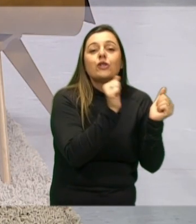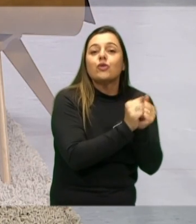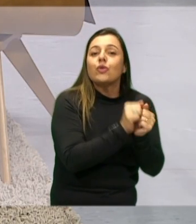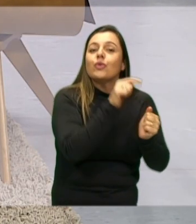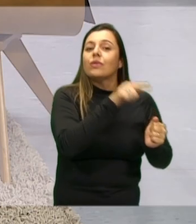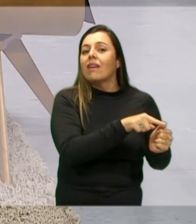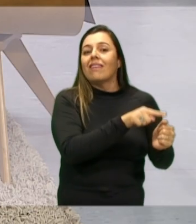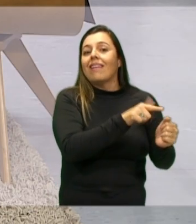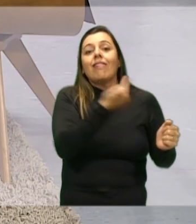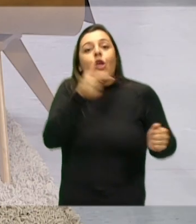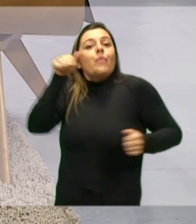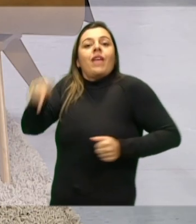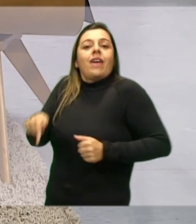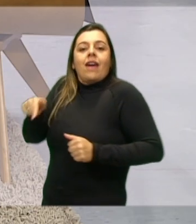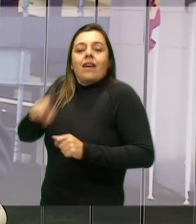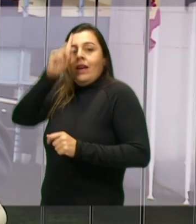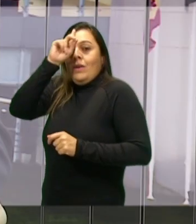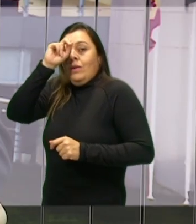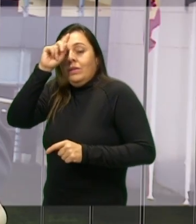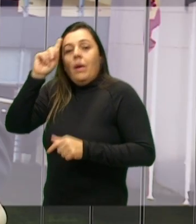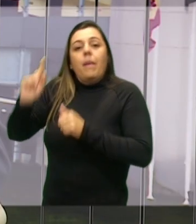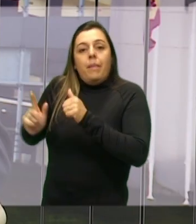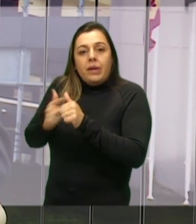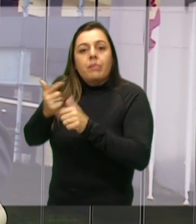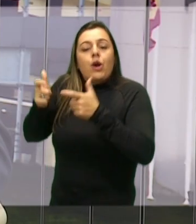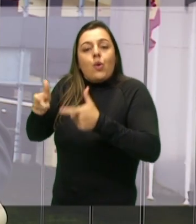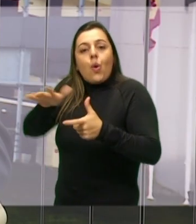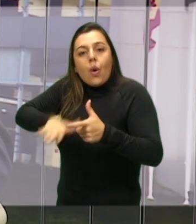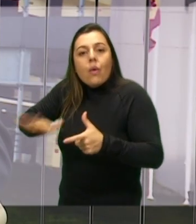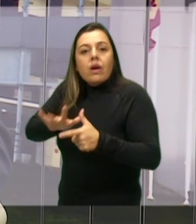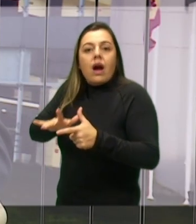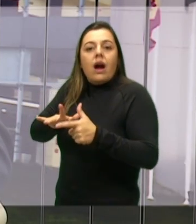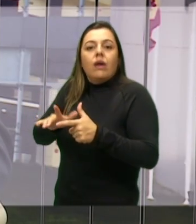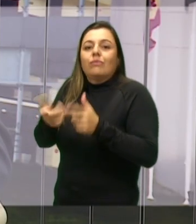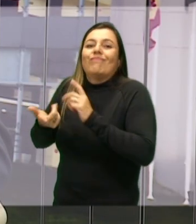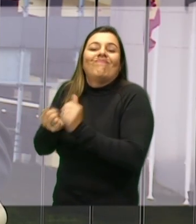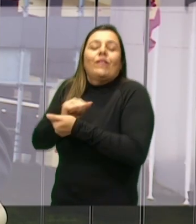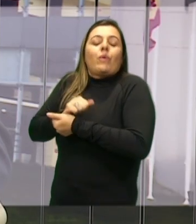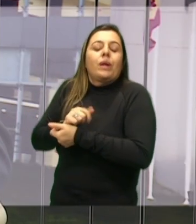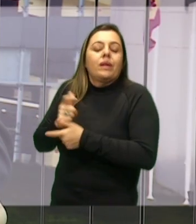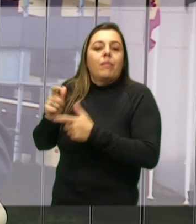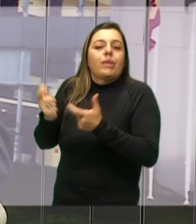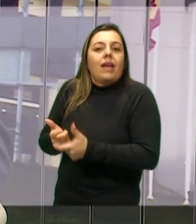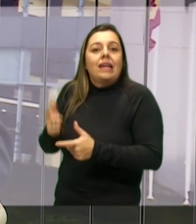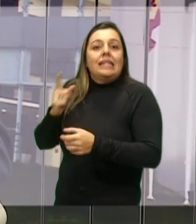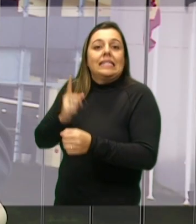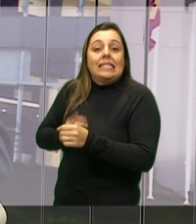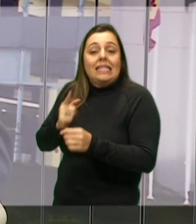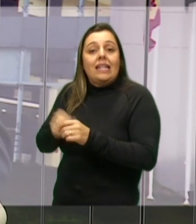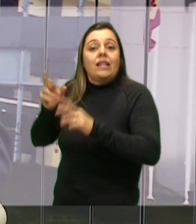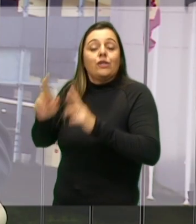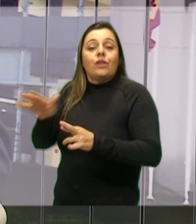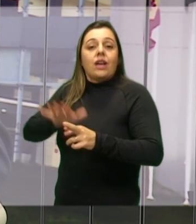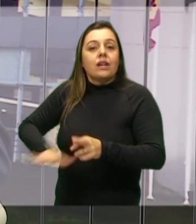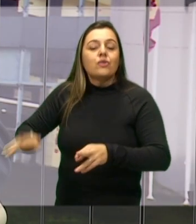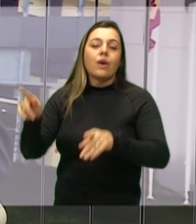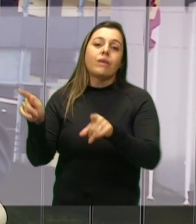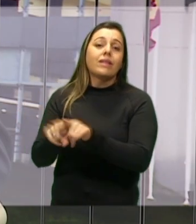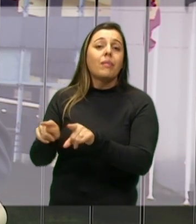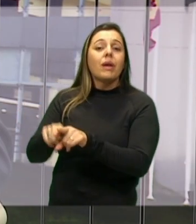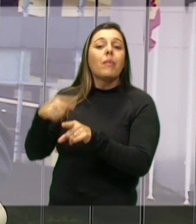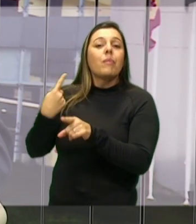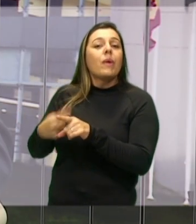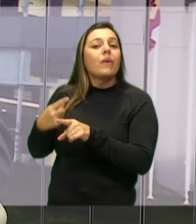E isso a gente não tem hoje no Hospital Marieta. Primeiro pela questão do espaço, que não é mais adequado para a realidade da cidade e da região, e também